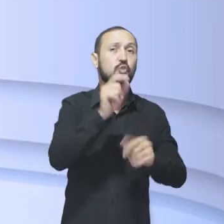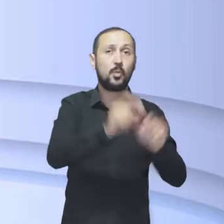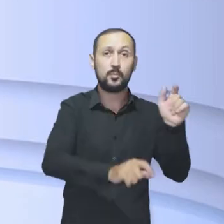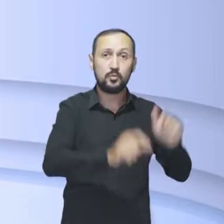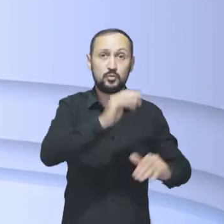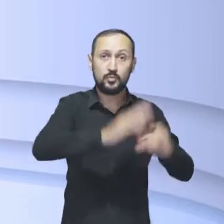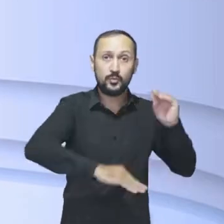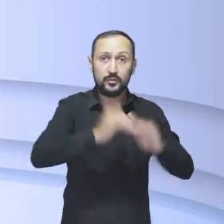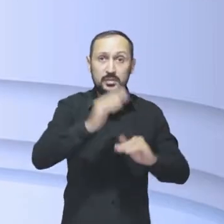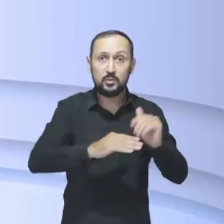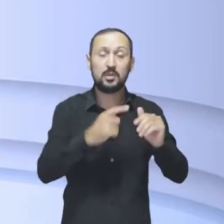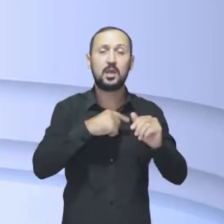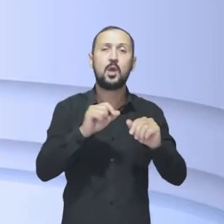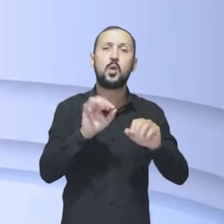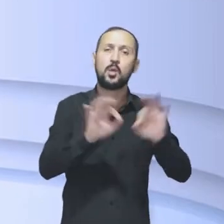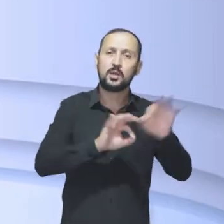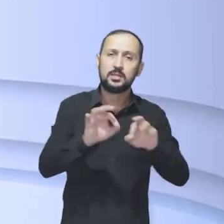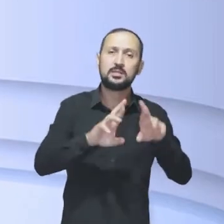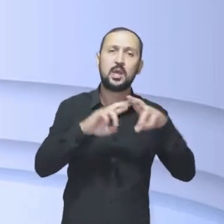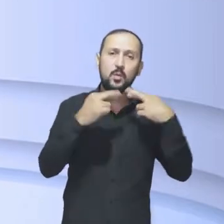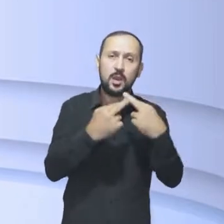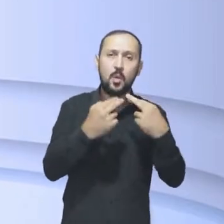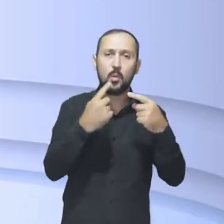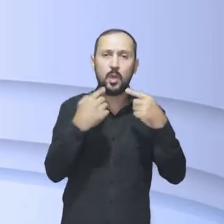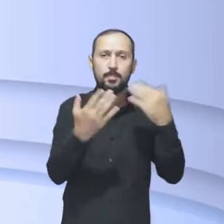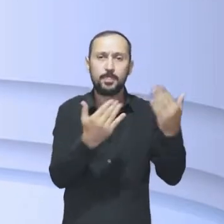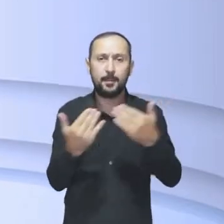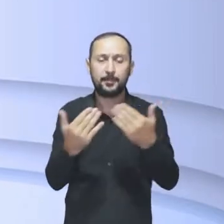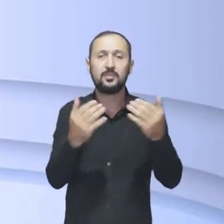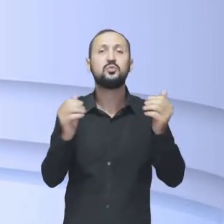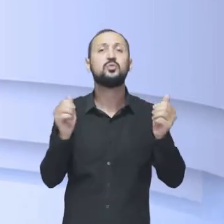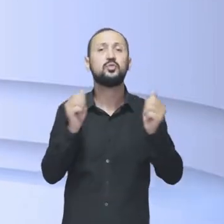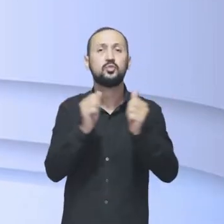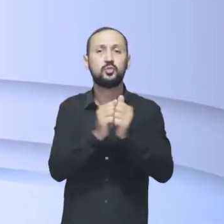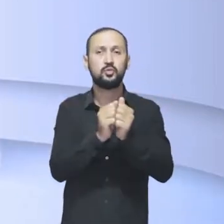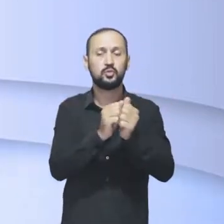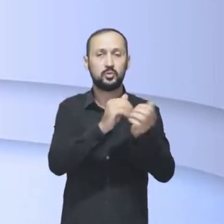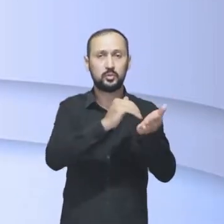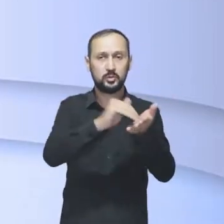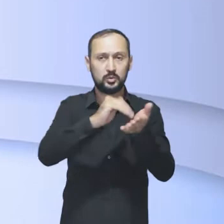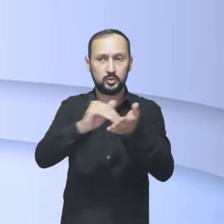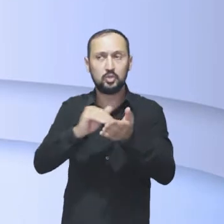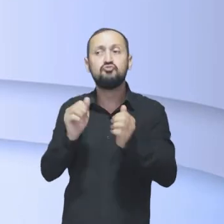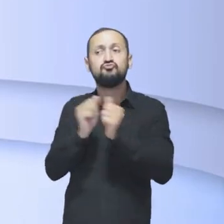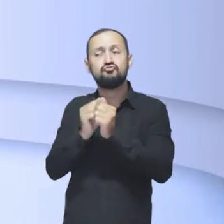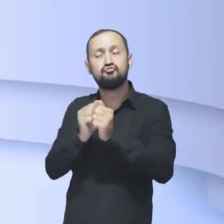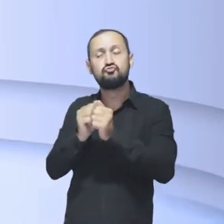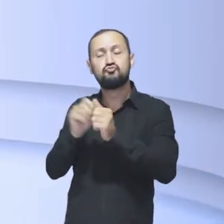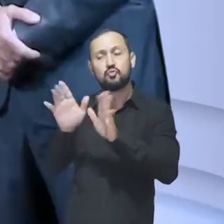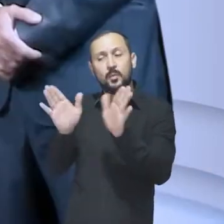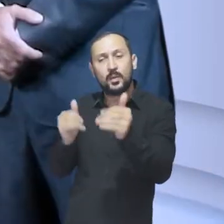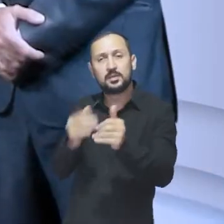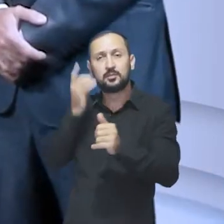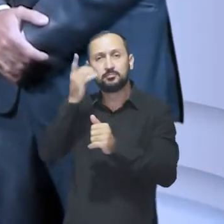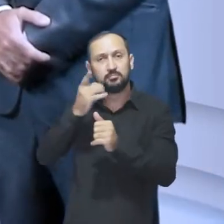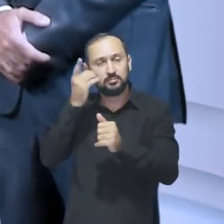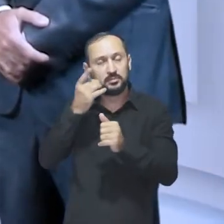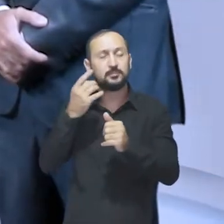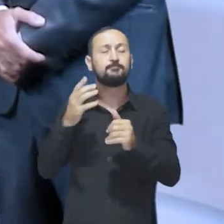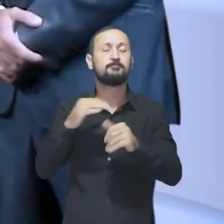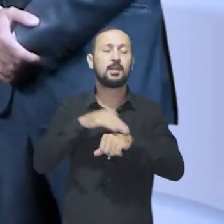com as secretarias afetas e a equipe da consultoria legislativa, para poder voltar para vocês